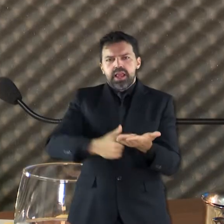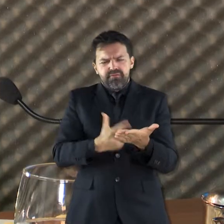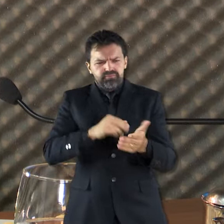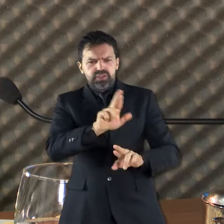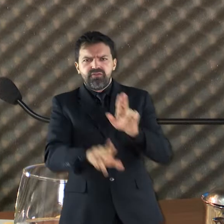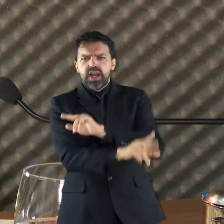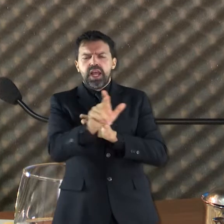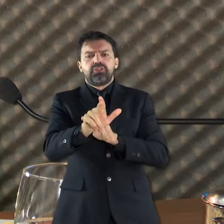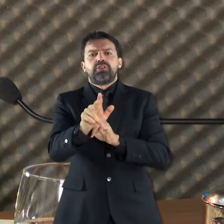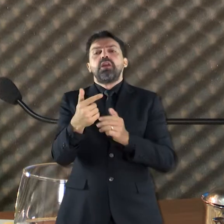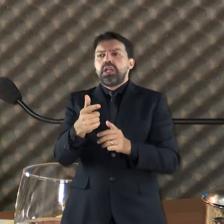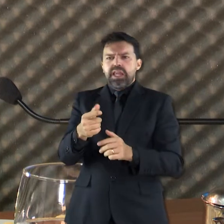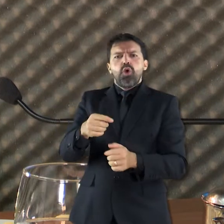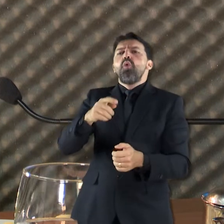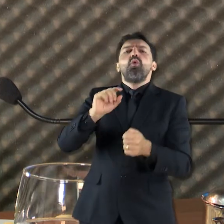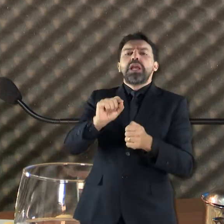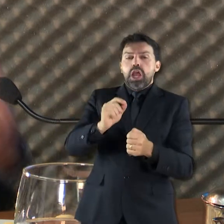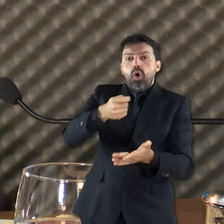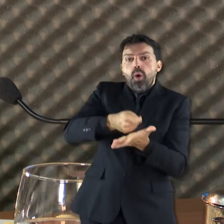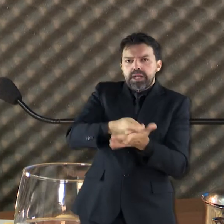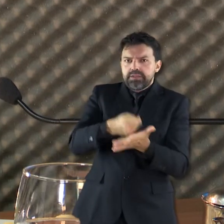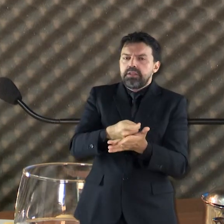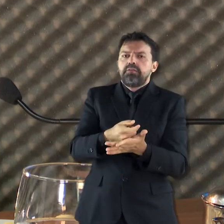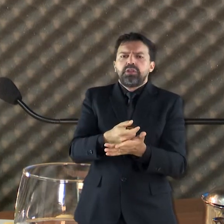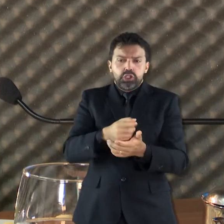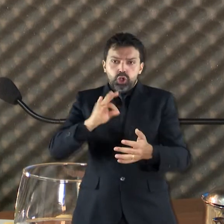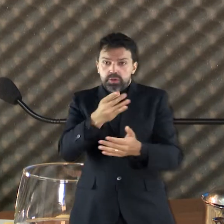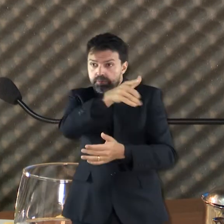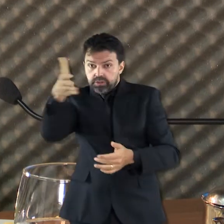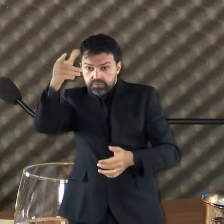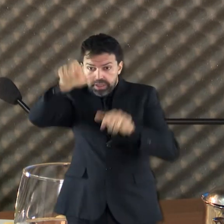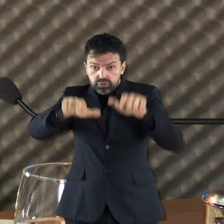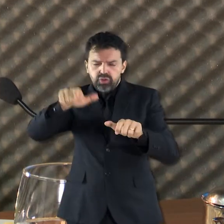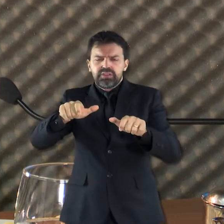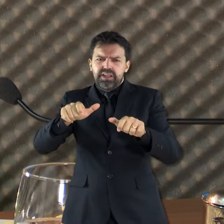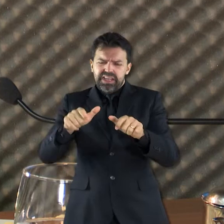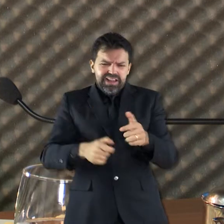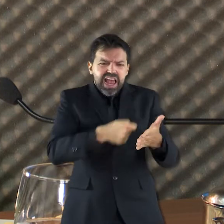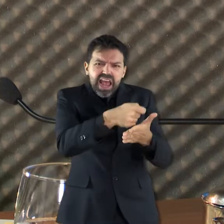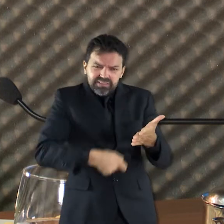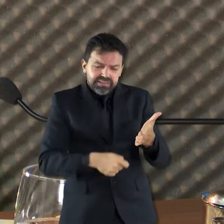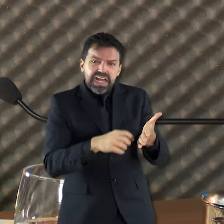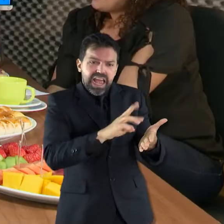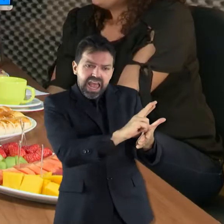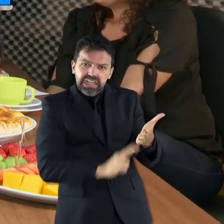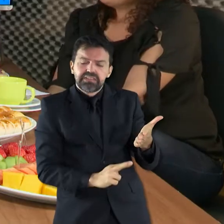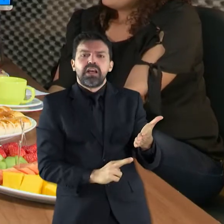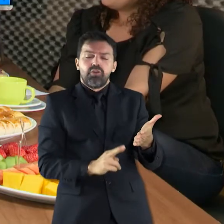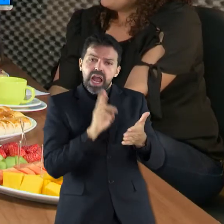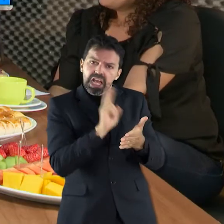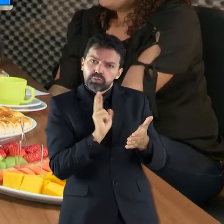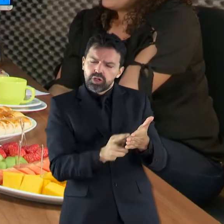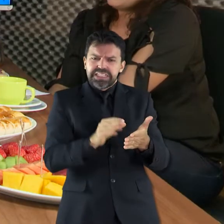perguntar o que é obrigação, todo mundo vai responder a mesma coisa. Então, você tem que colocar para dissertativo alguma coisa diferente para dar certo, né? Nossa, olha que